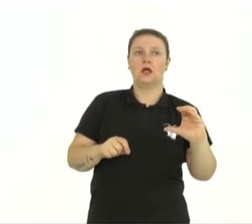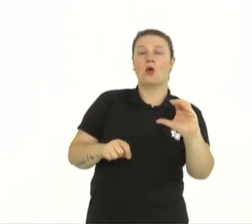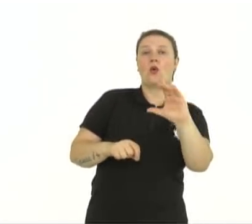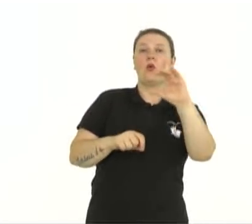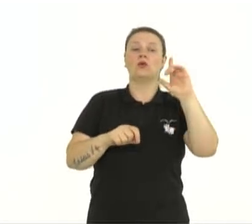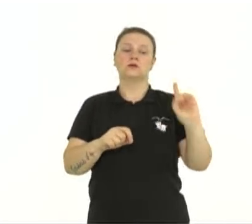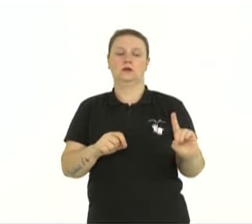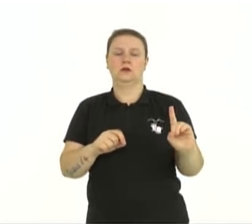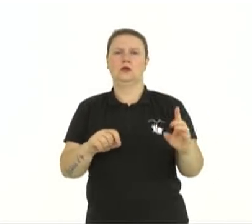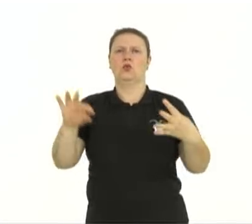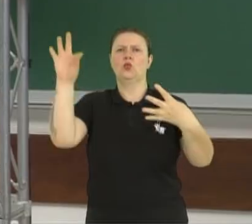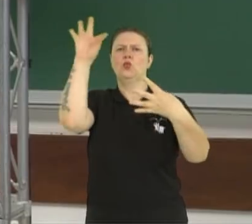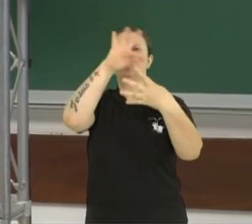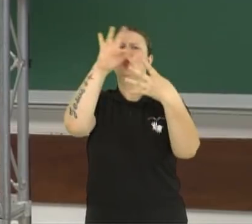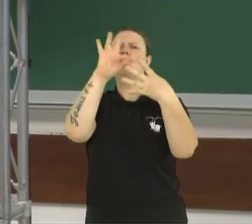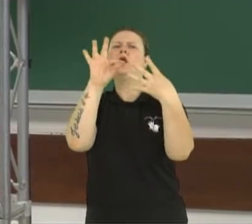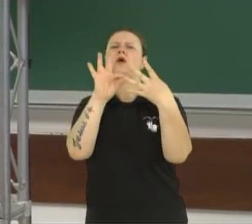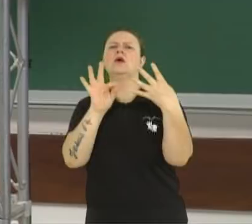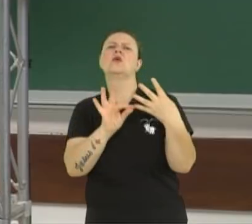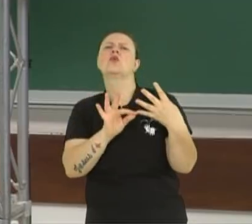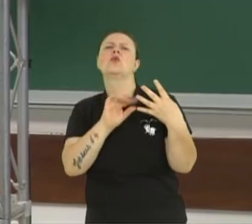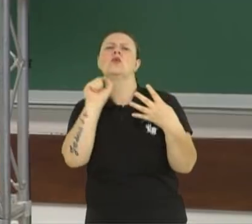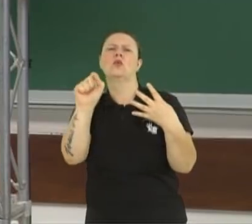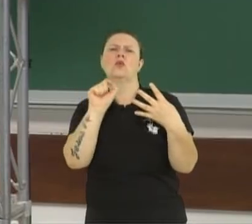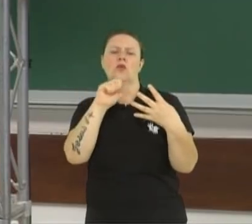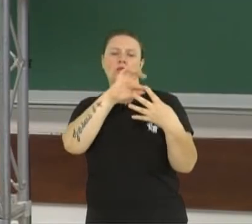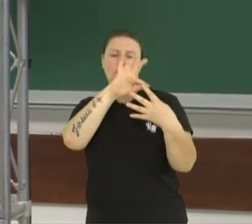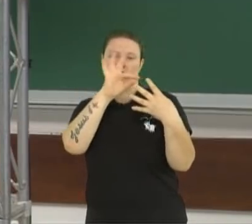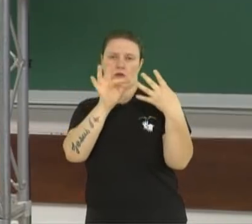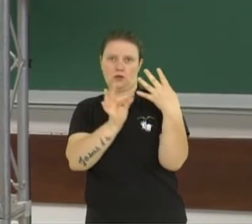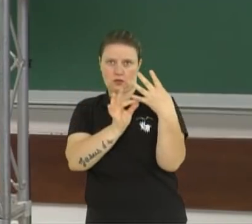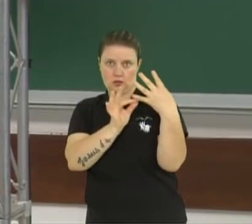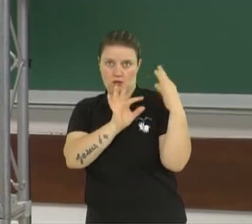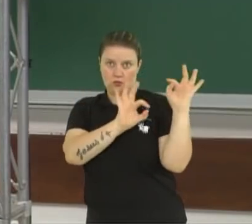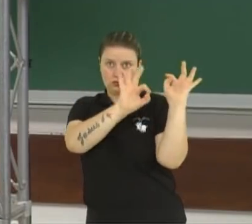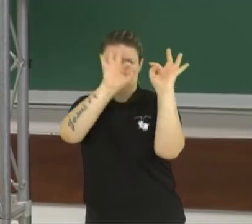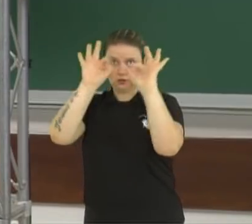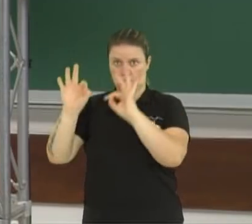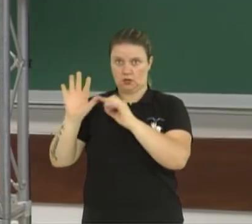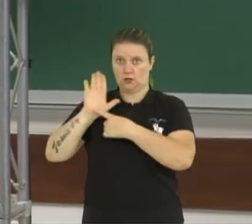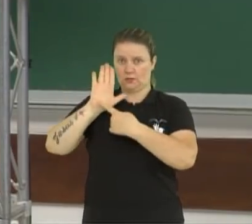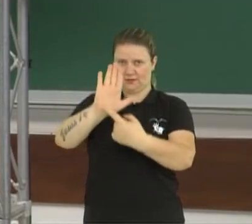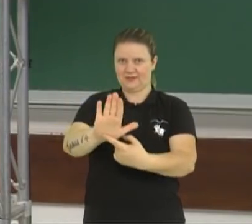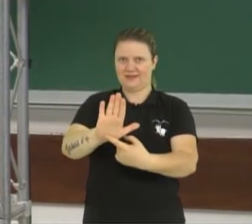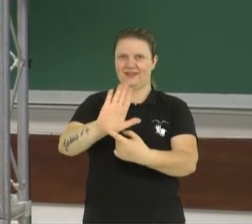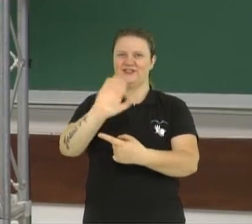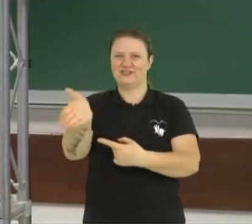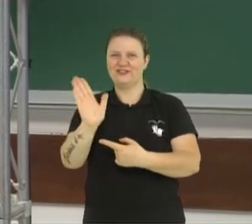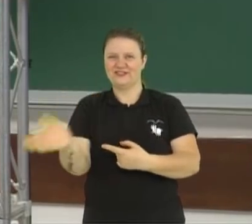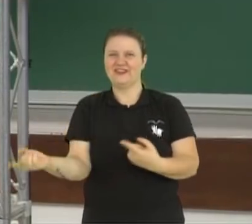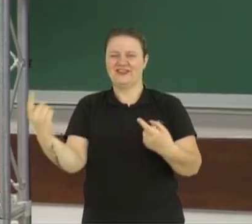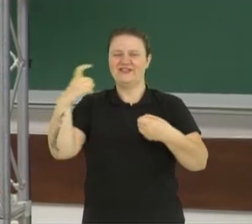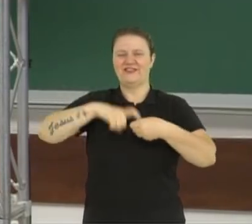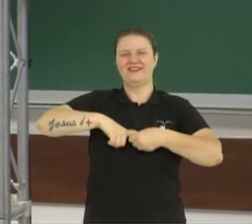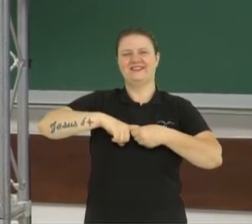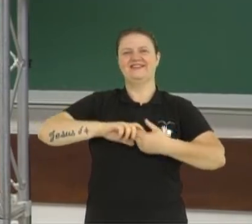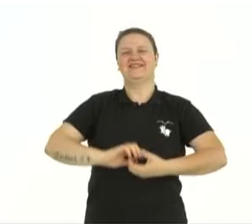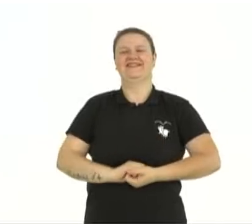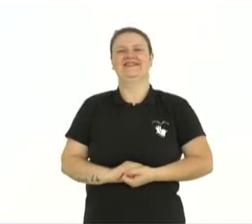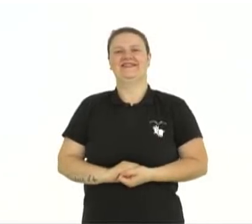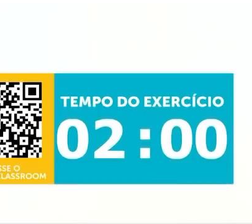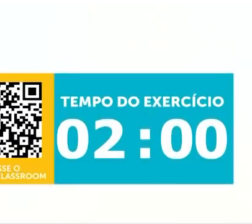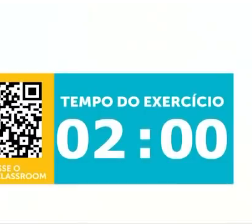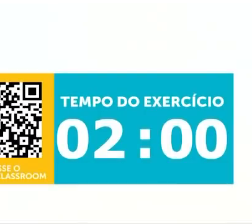D, aventuras e competição. Vou deixar o slide para vocês tentarem responder e nós já retornamos com a resposta correta.